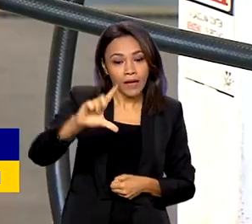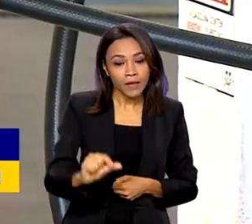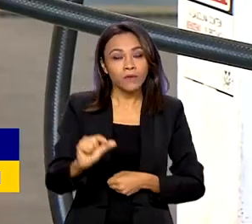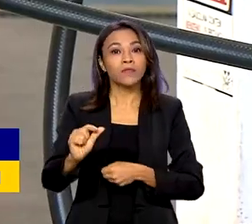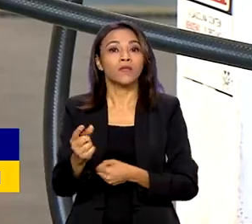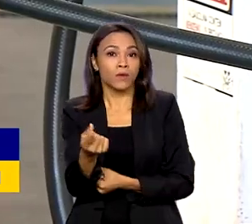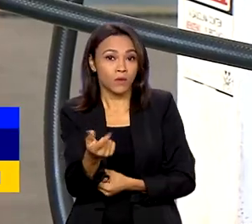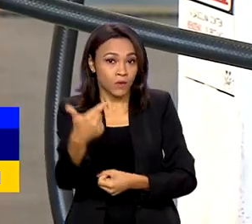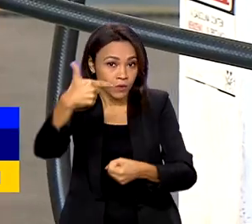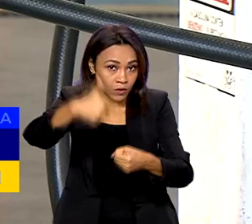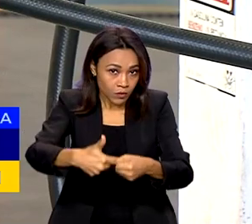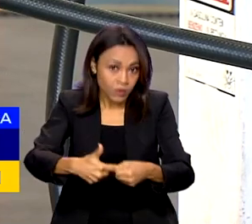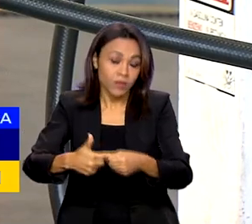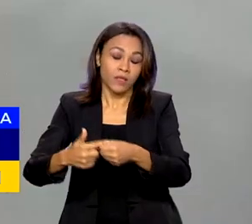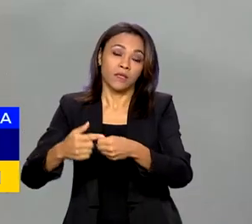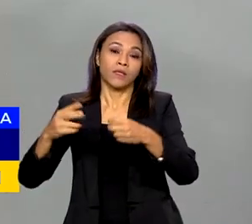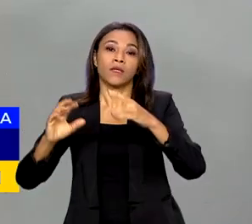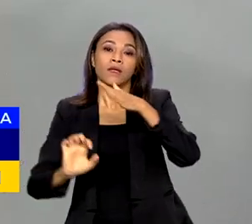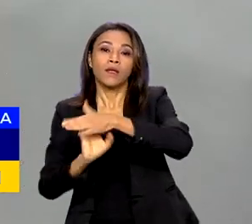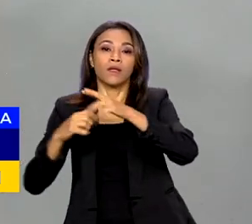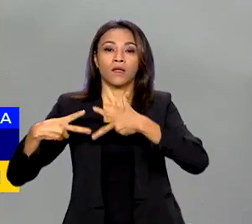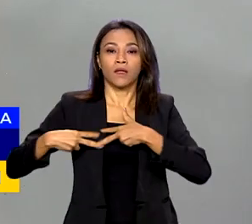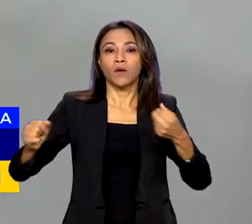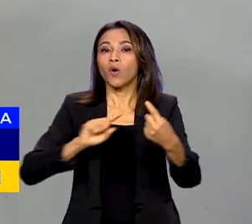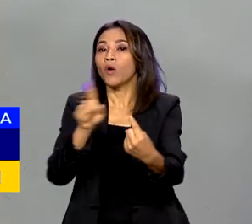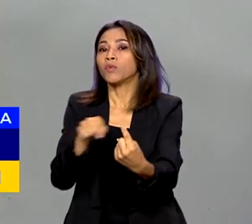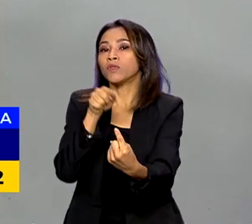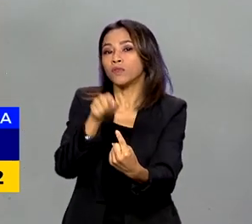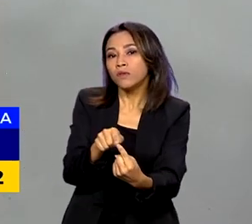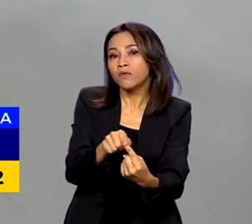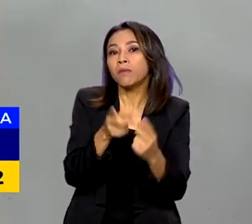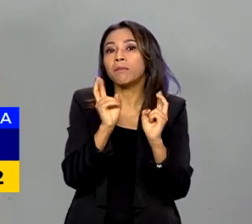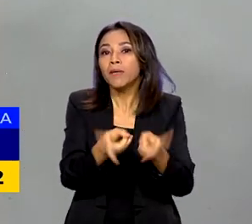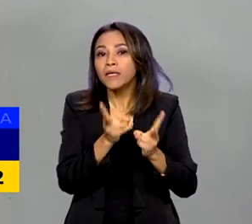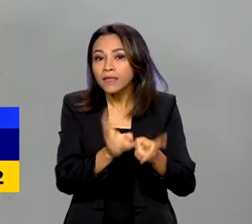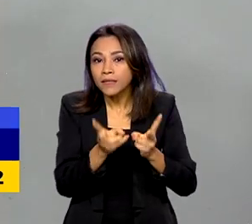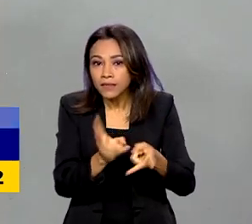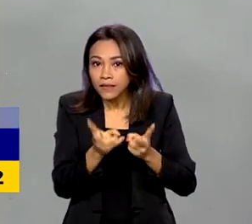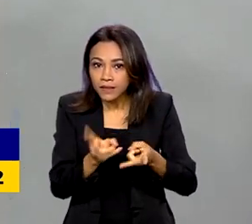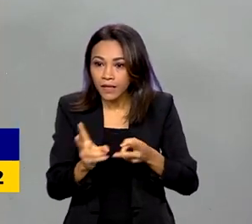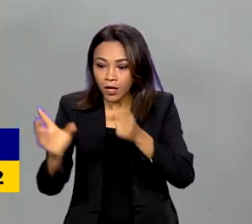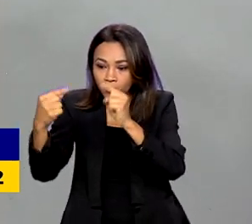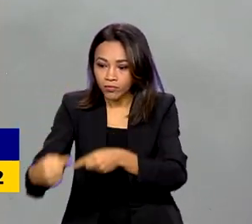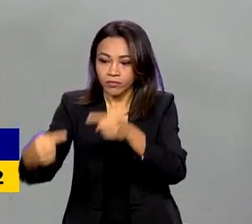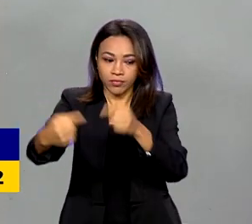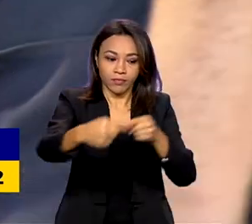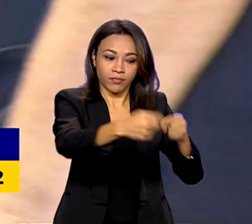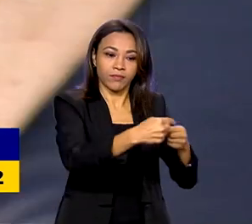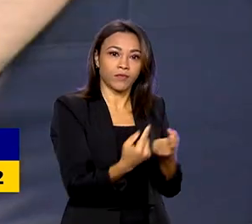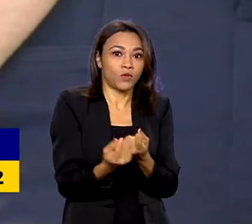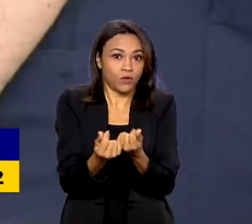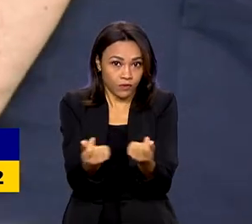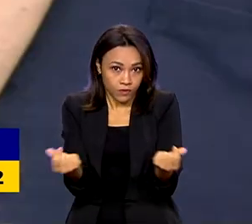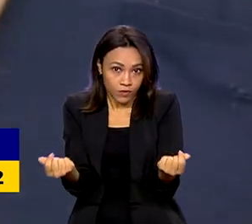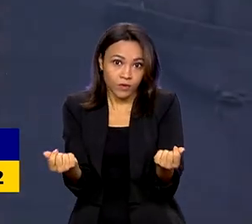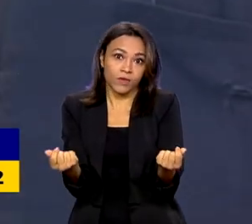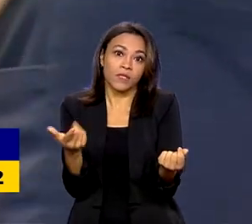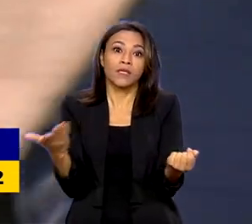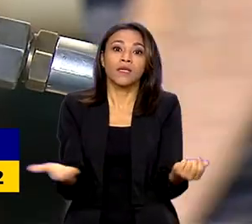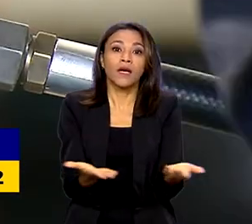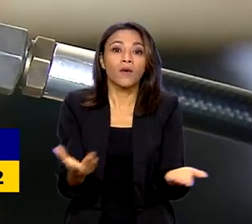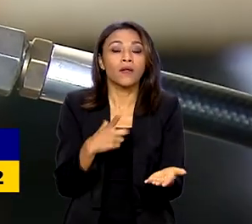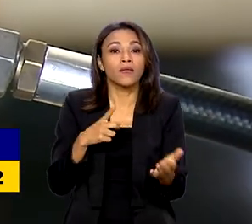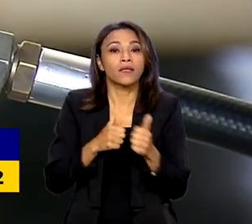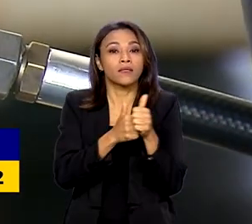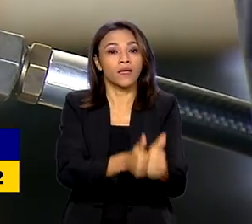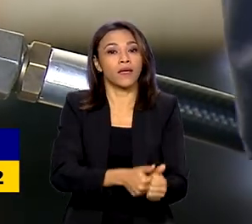tem como objetivo principal a manutenção da competitividade dos preços da companhia, que agora tem como